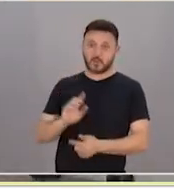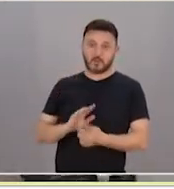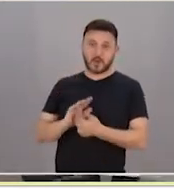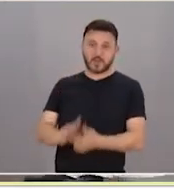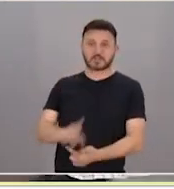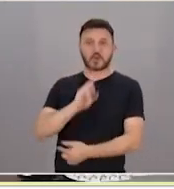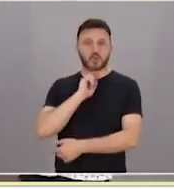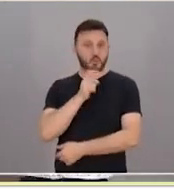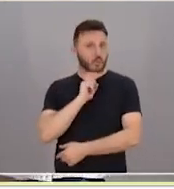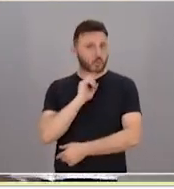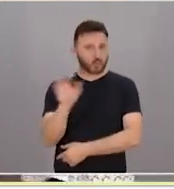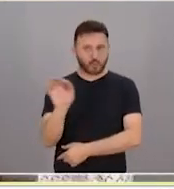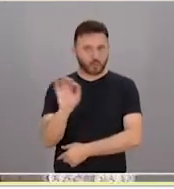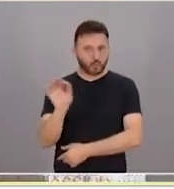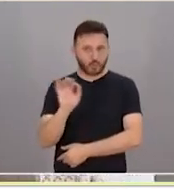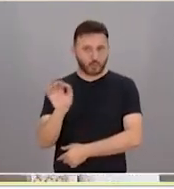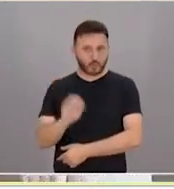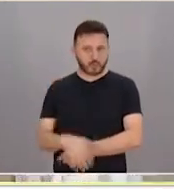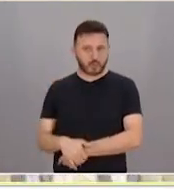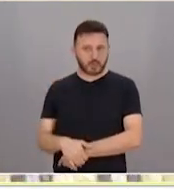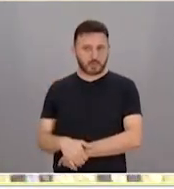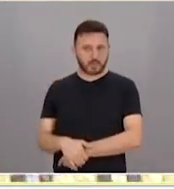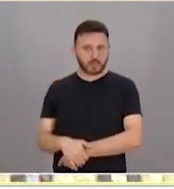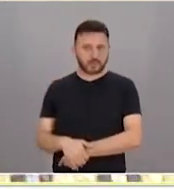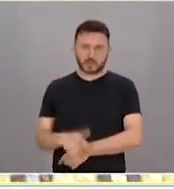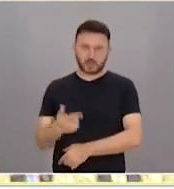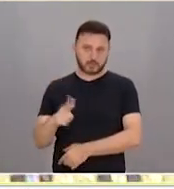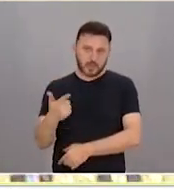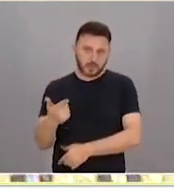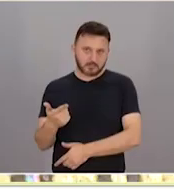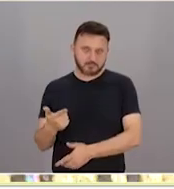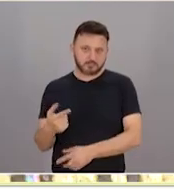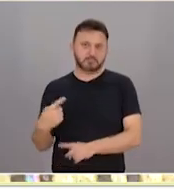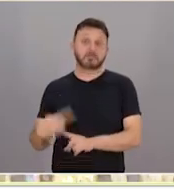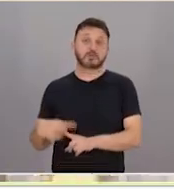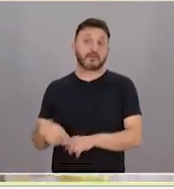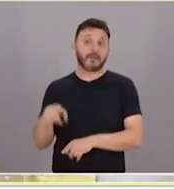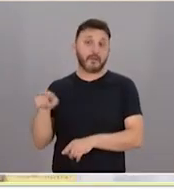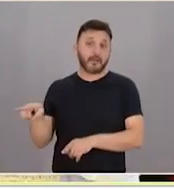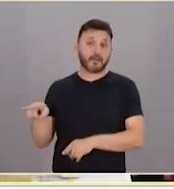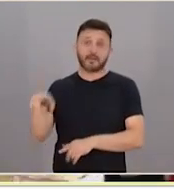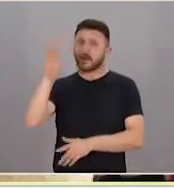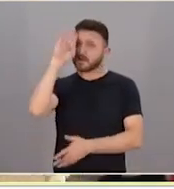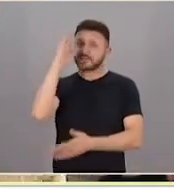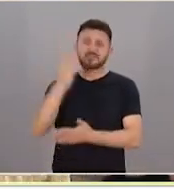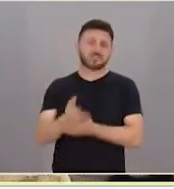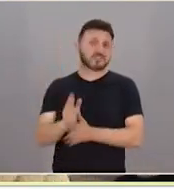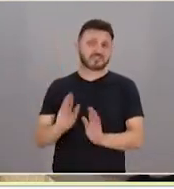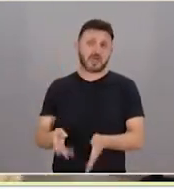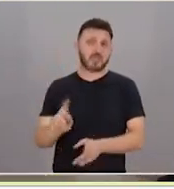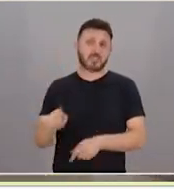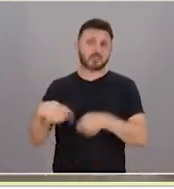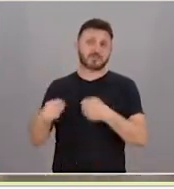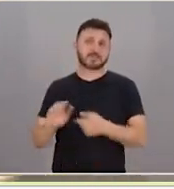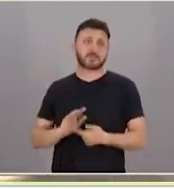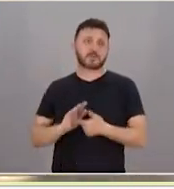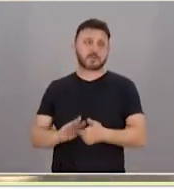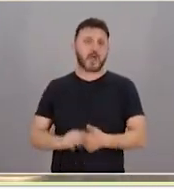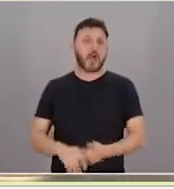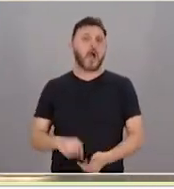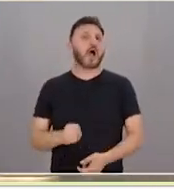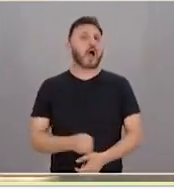seu encontro com Jesus ressuscitado, explicitamente não. Por quê? Porque ela não precisou.